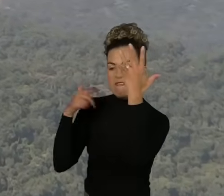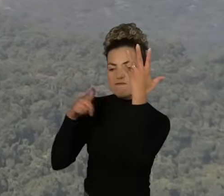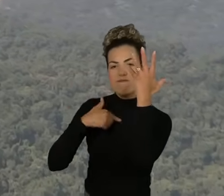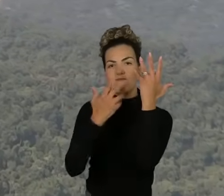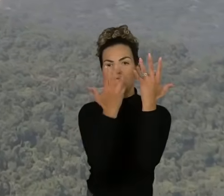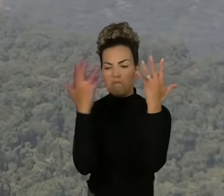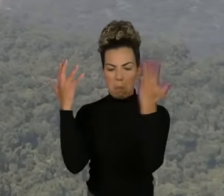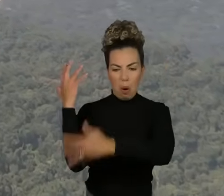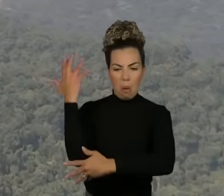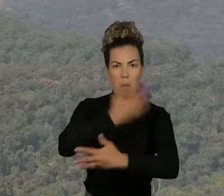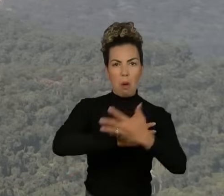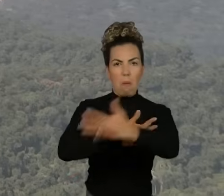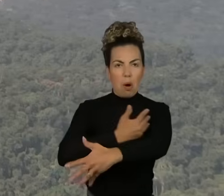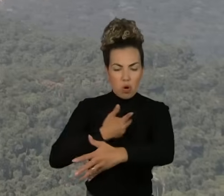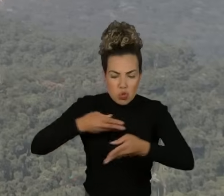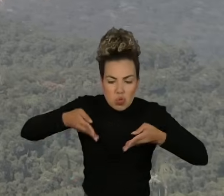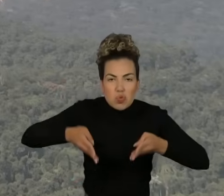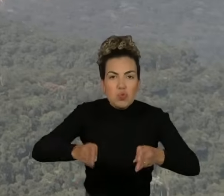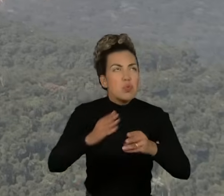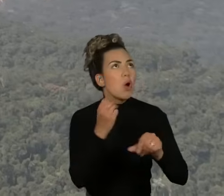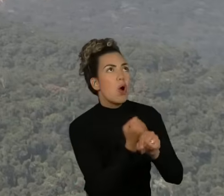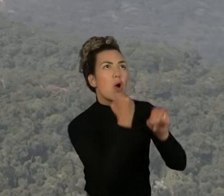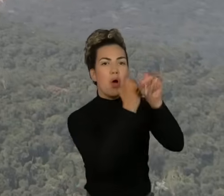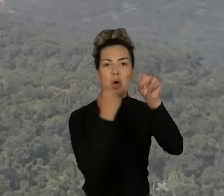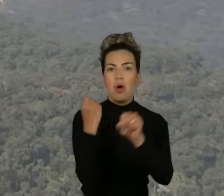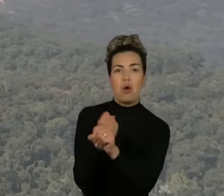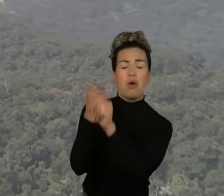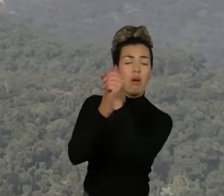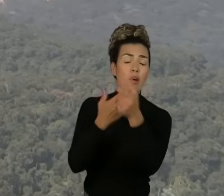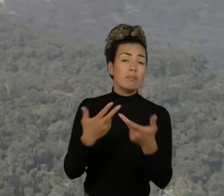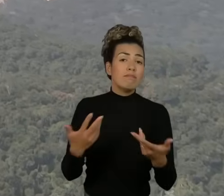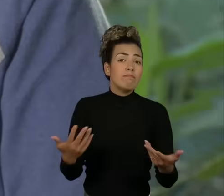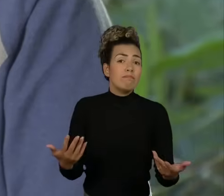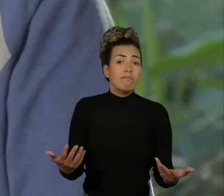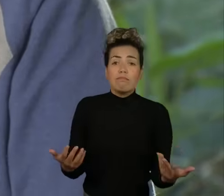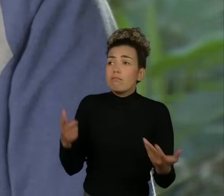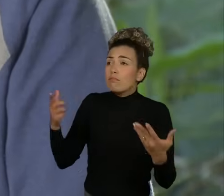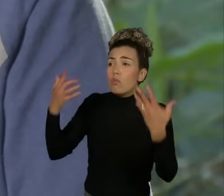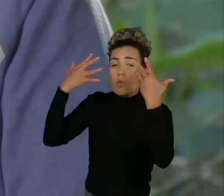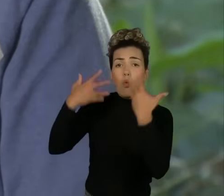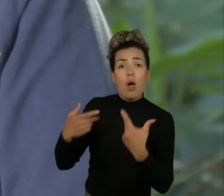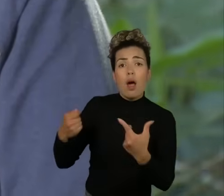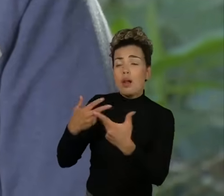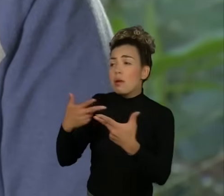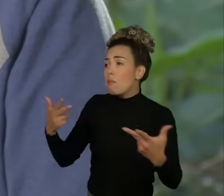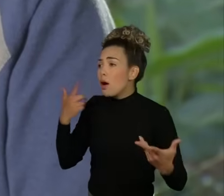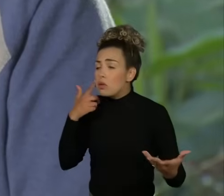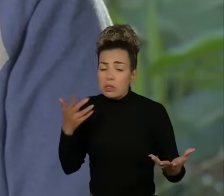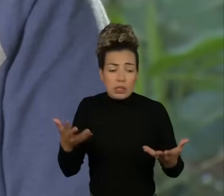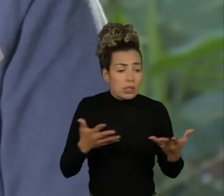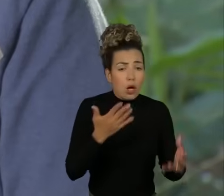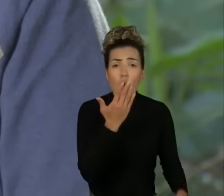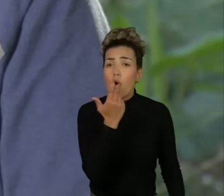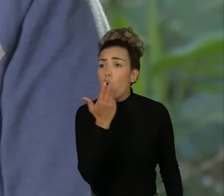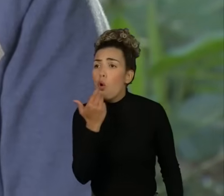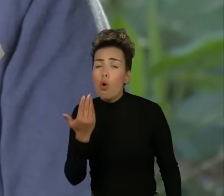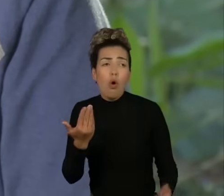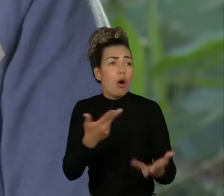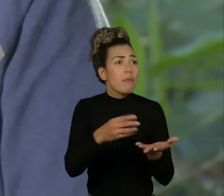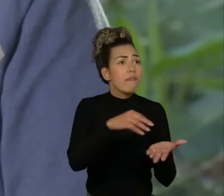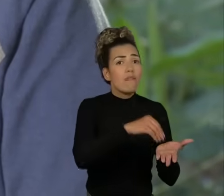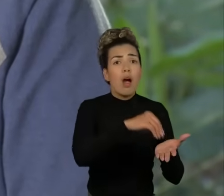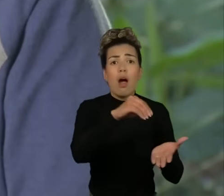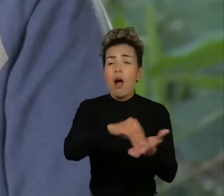de proteção e, com isso, os animais não conseguem mais encontrar alimento suficiente